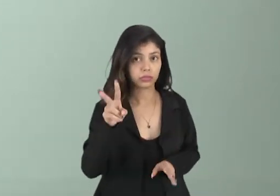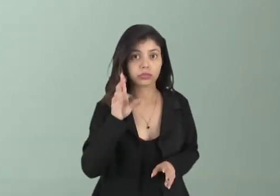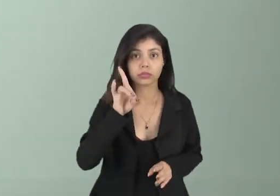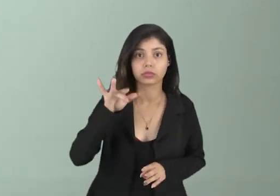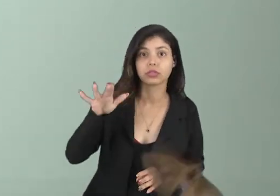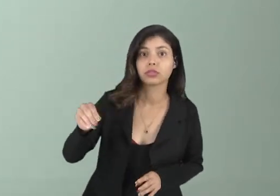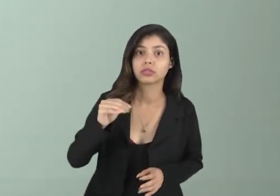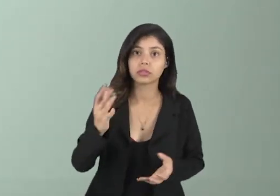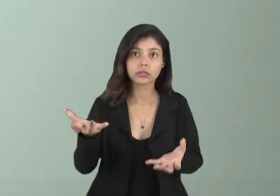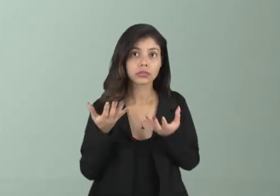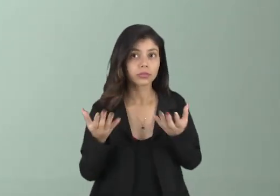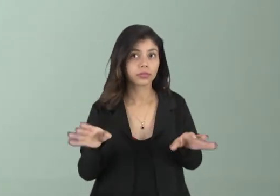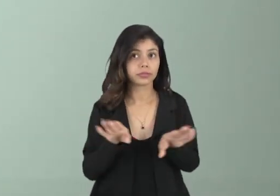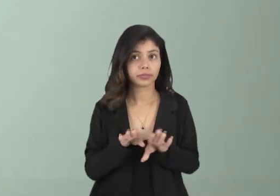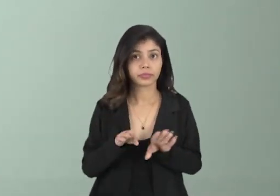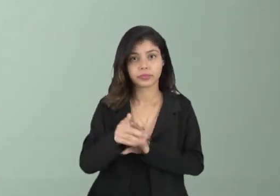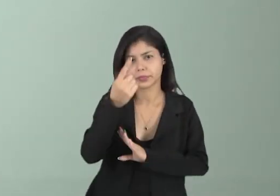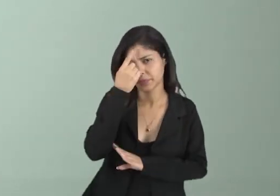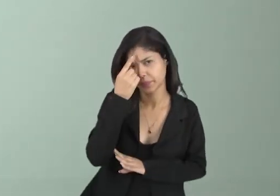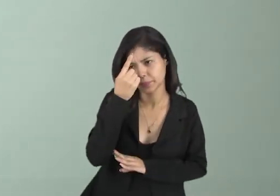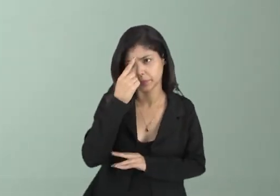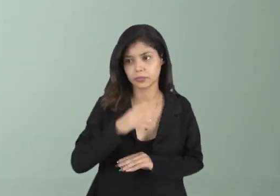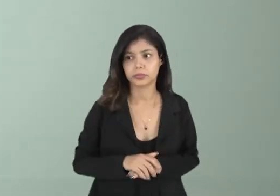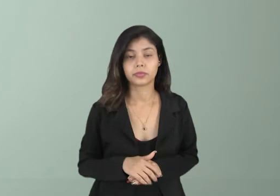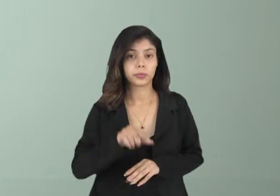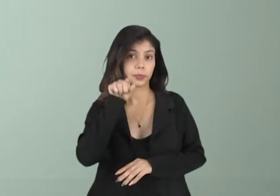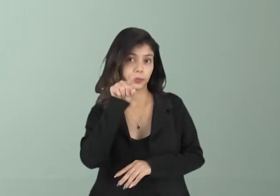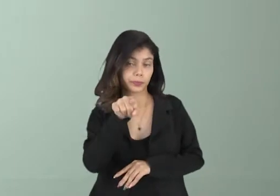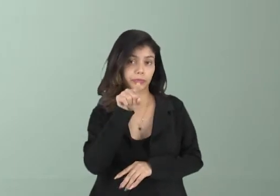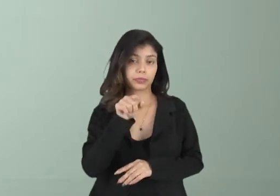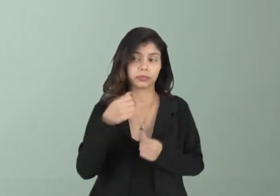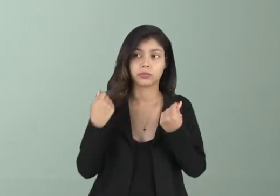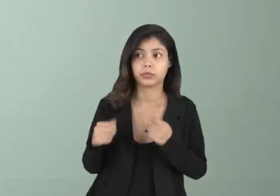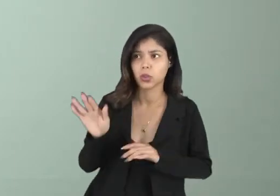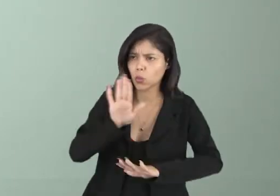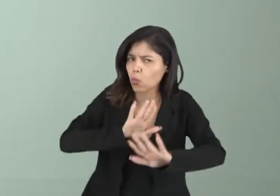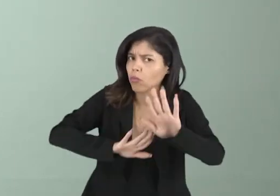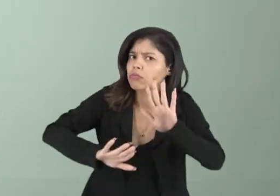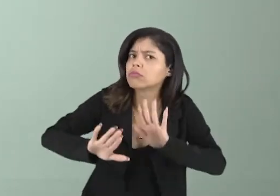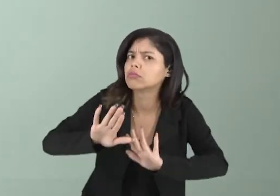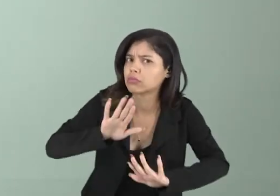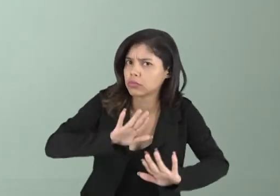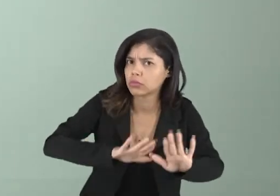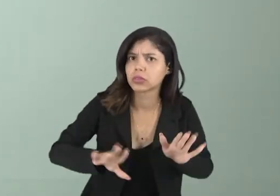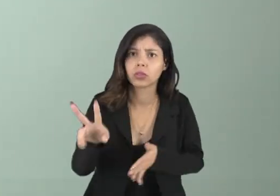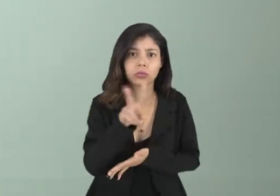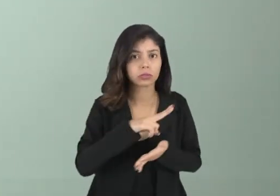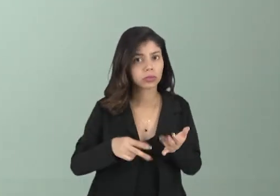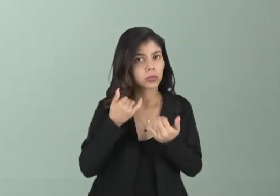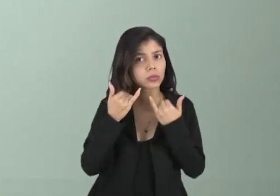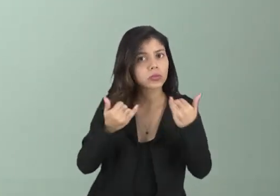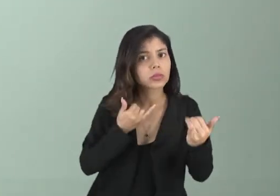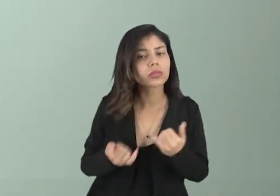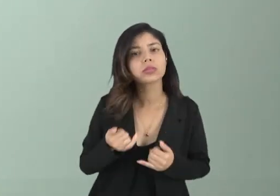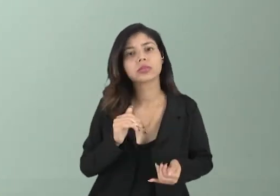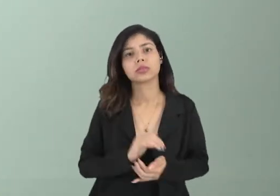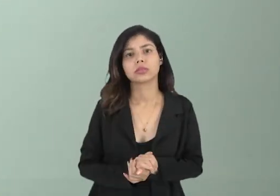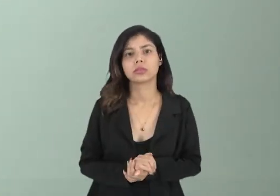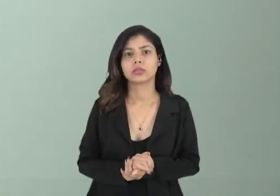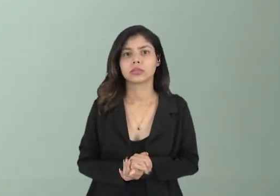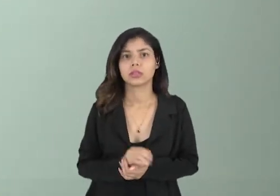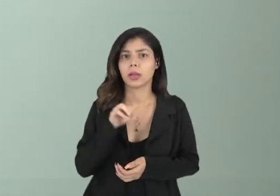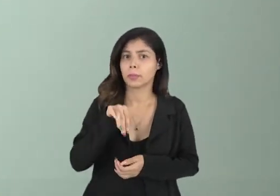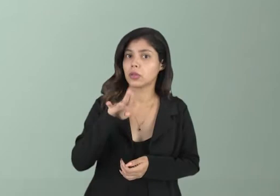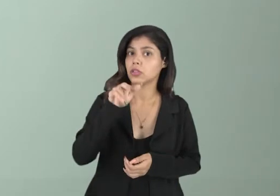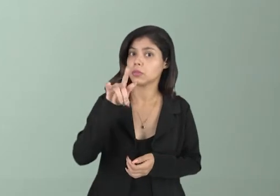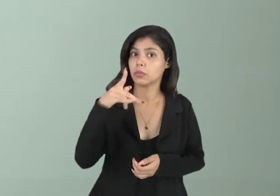editor quer que o leitor pense. Então você deve ter cuidado ao ler uma notícia e ser